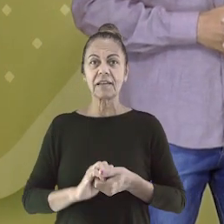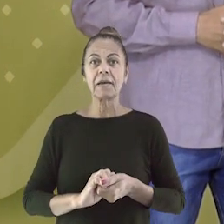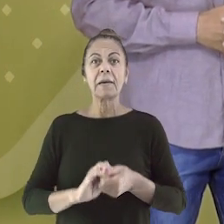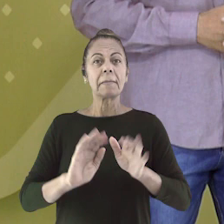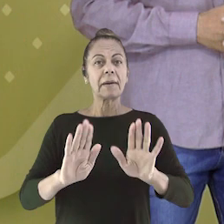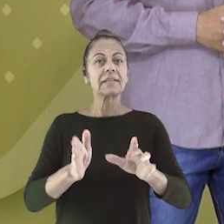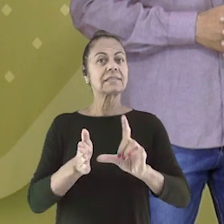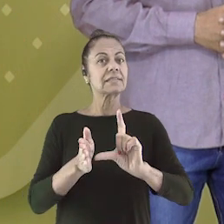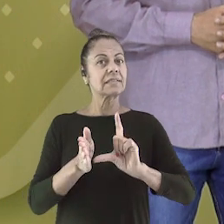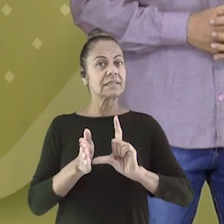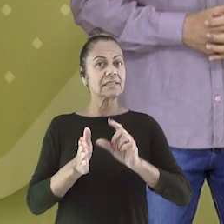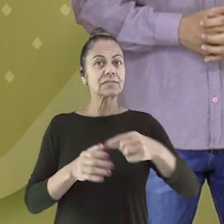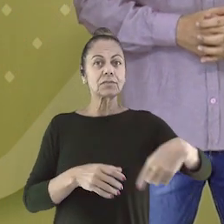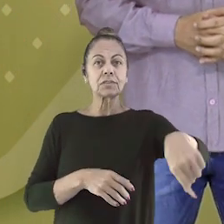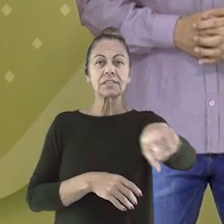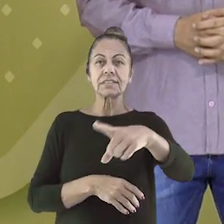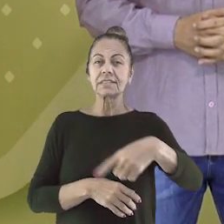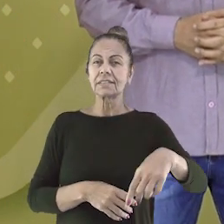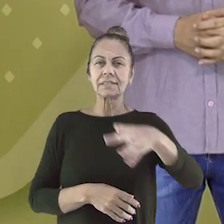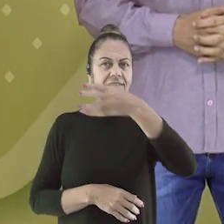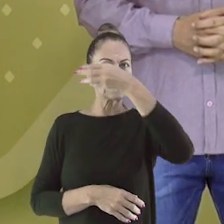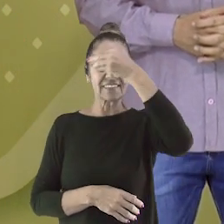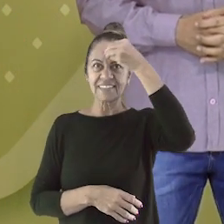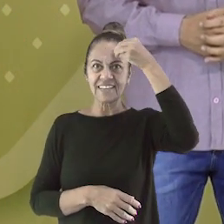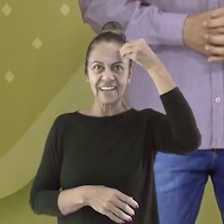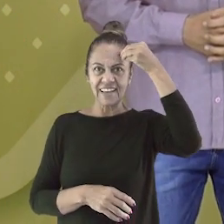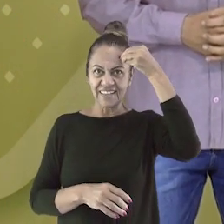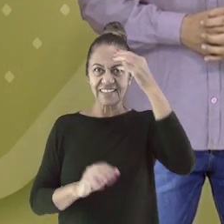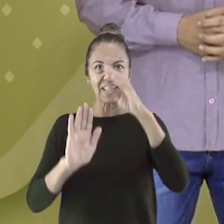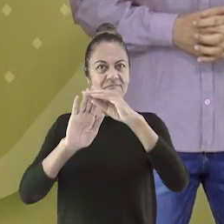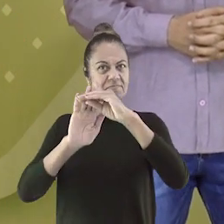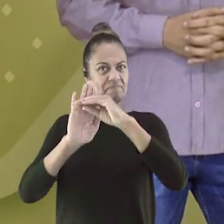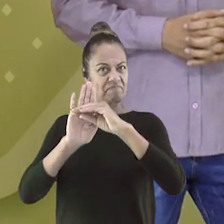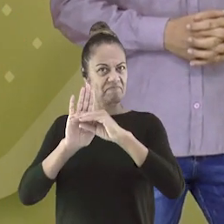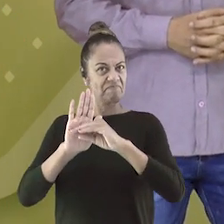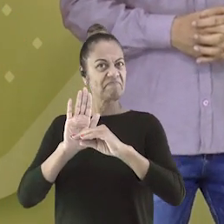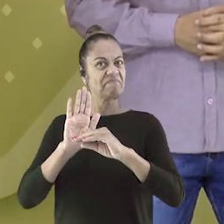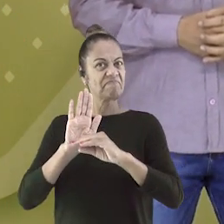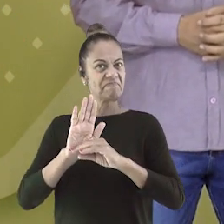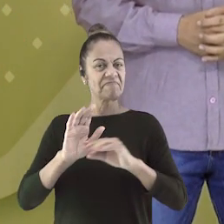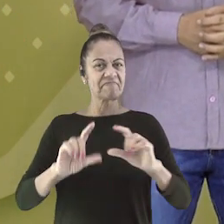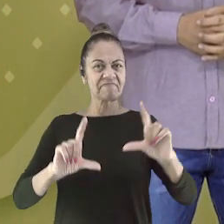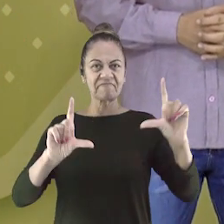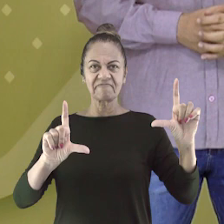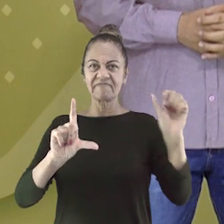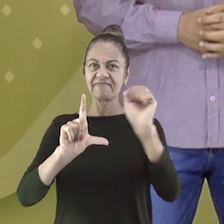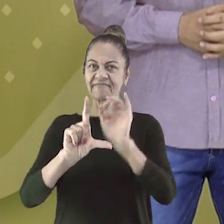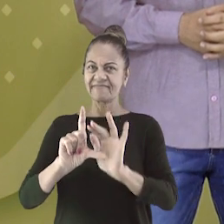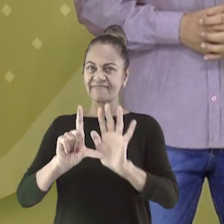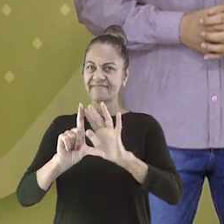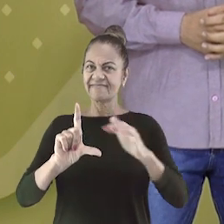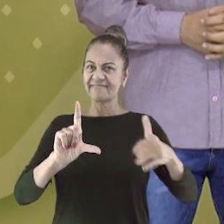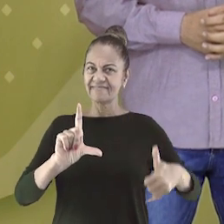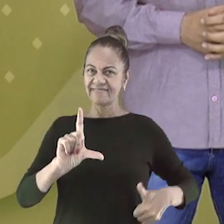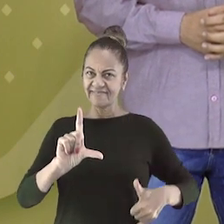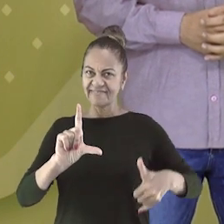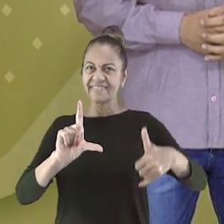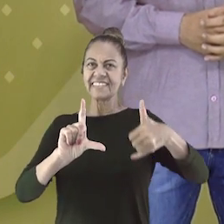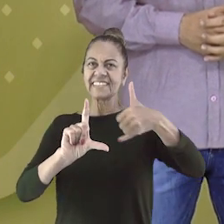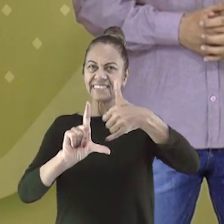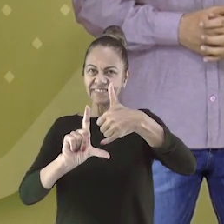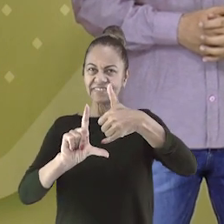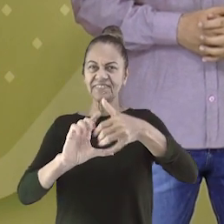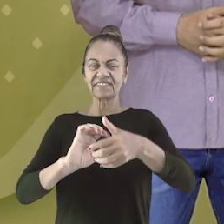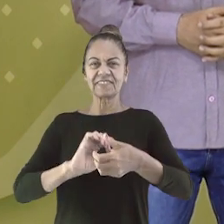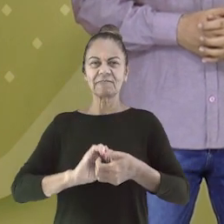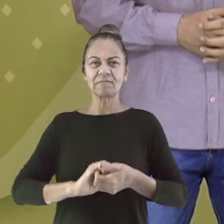a nossa aula, você não pode esquecer de registrar a sua presença por meio desse QR Code que vai aparecer em sua tela, usando a tela do